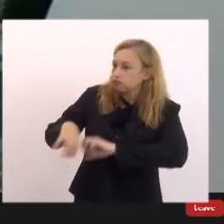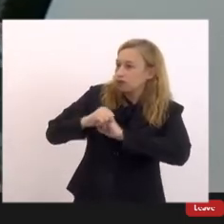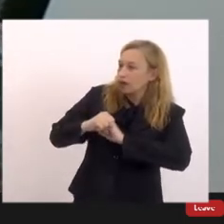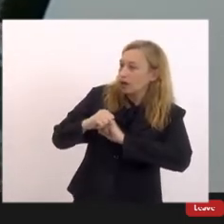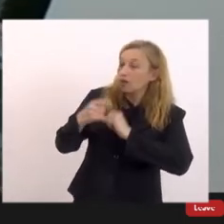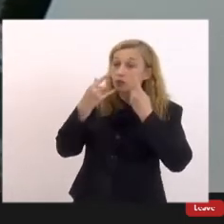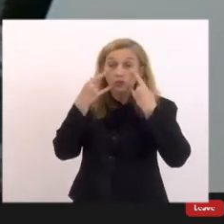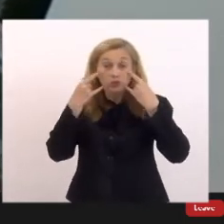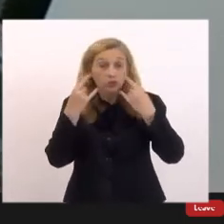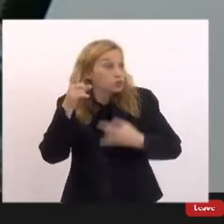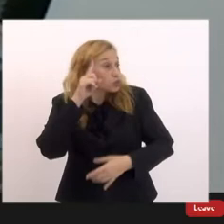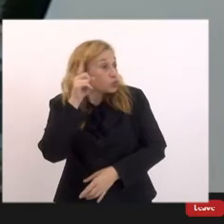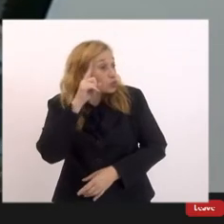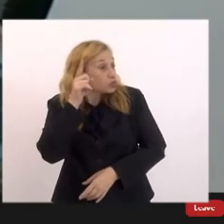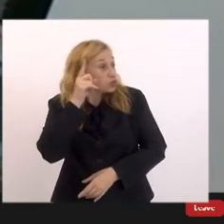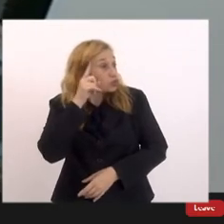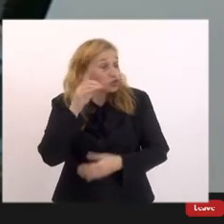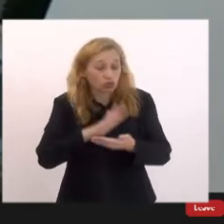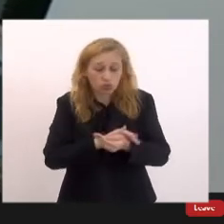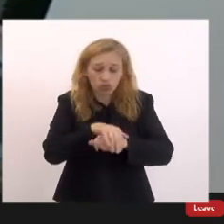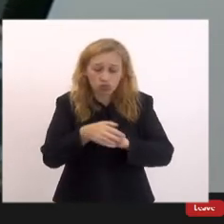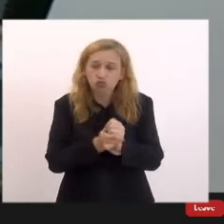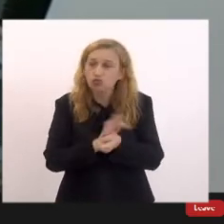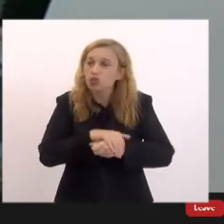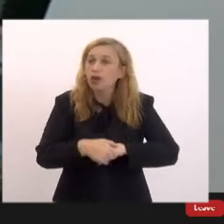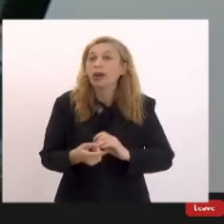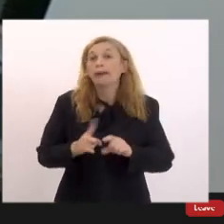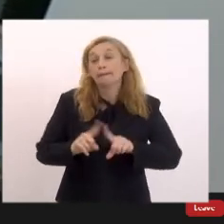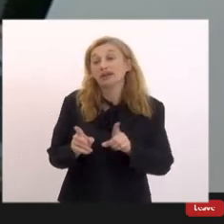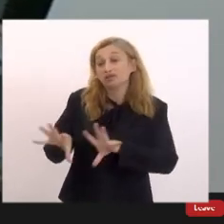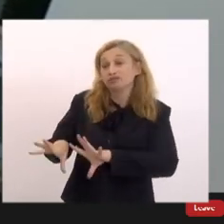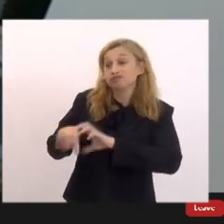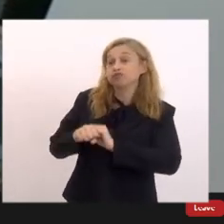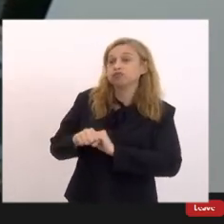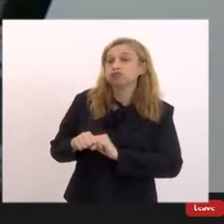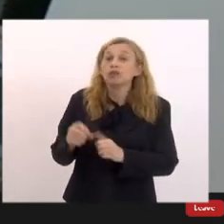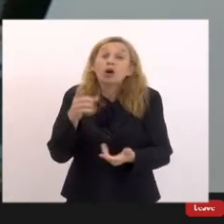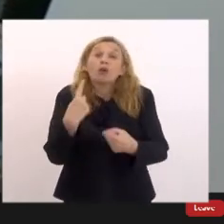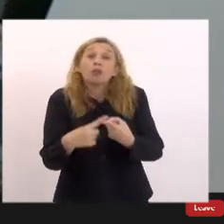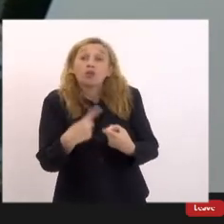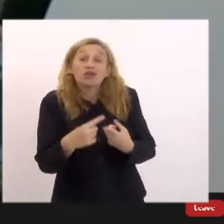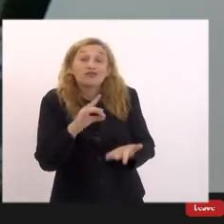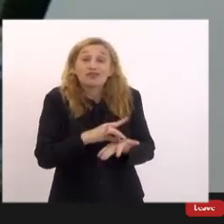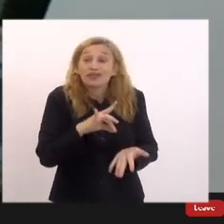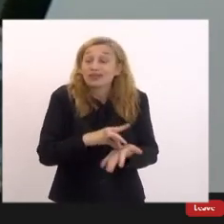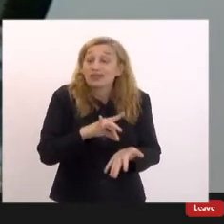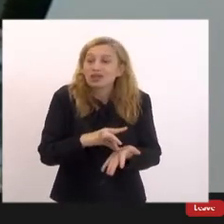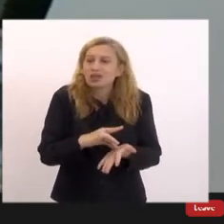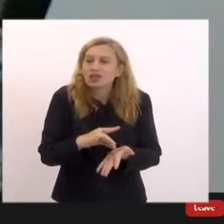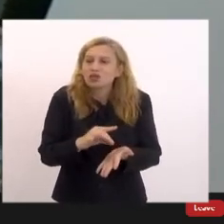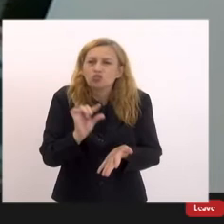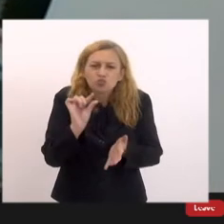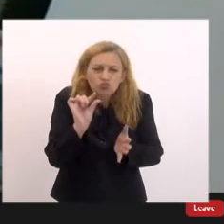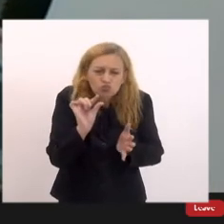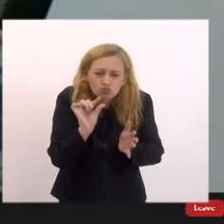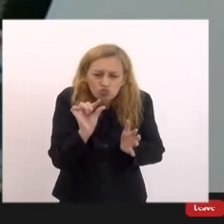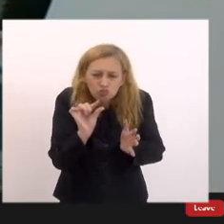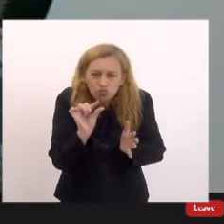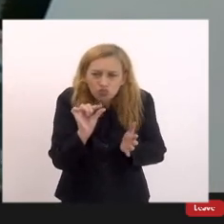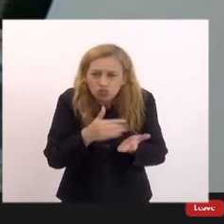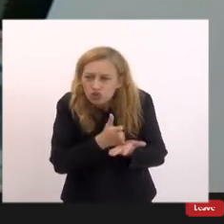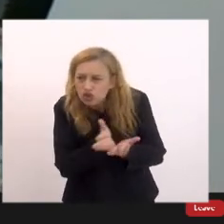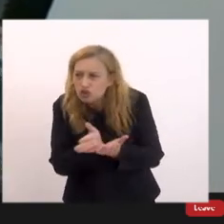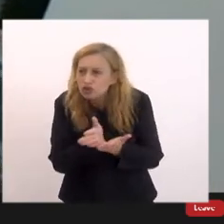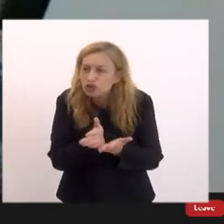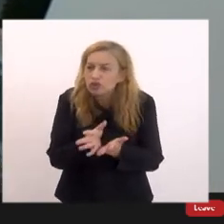todo, me cuido, passo álcool gel, mas pegou o homem. Porque realmente uma fugazinha que você, um desleixo,